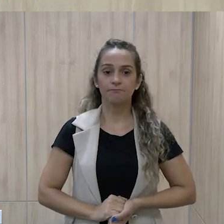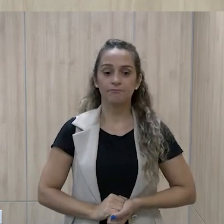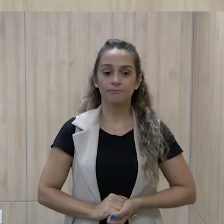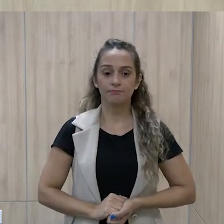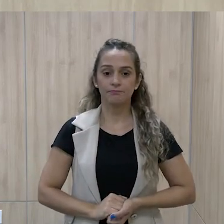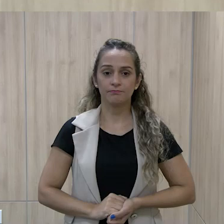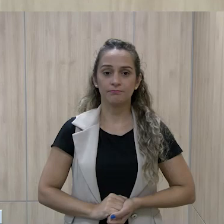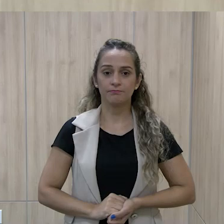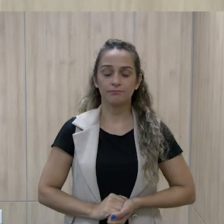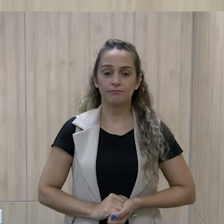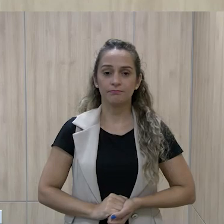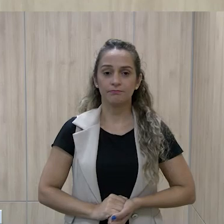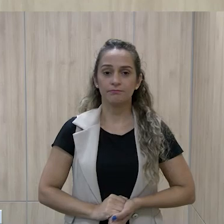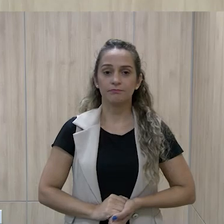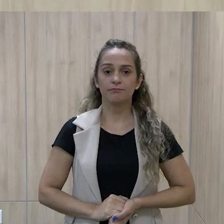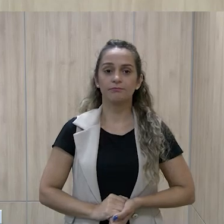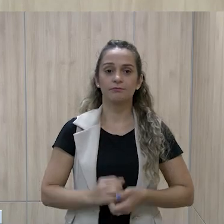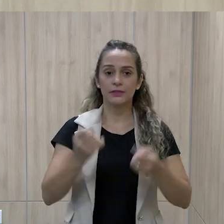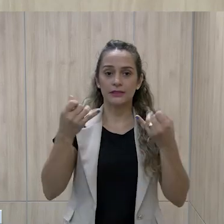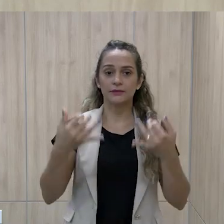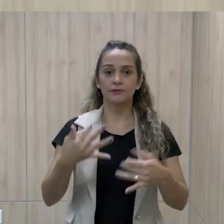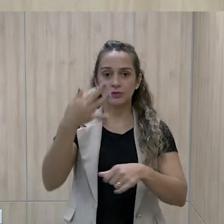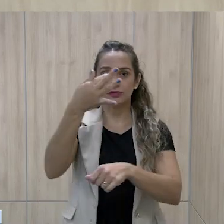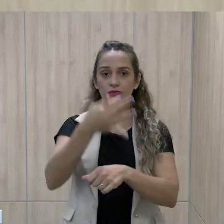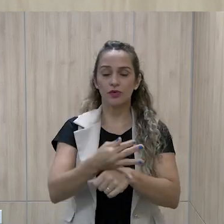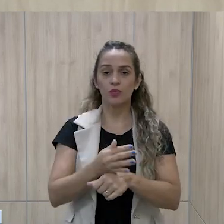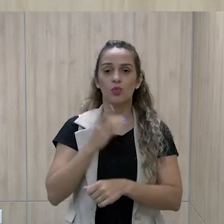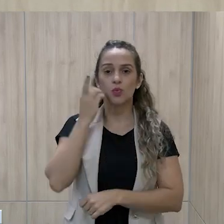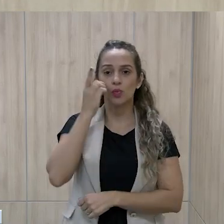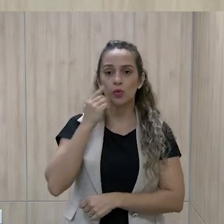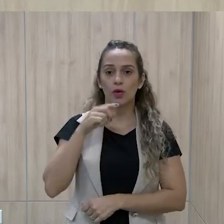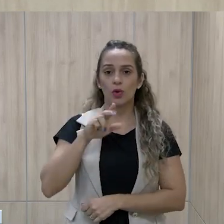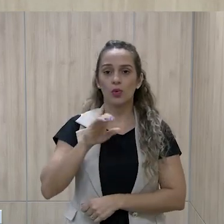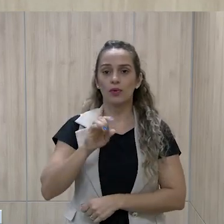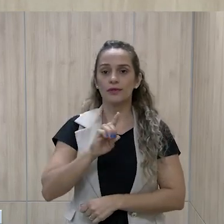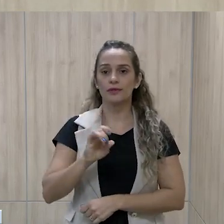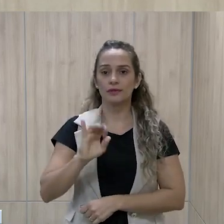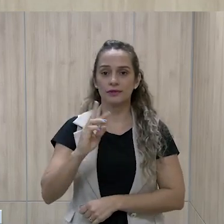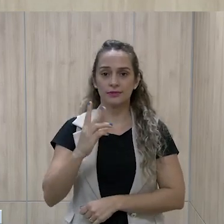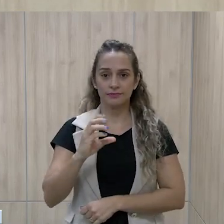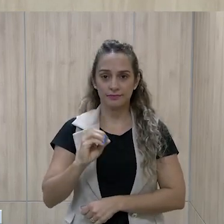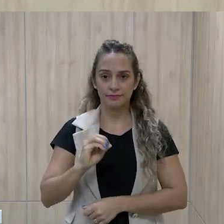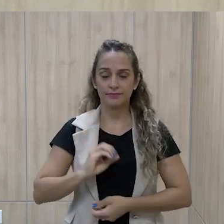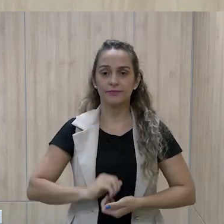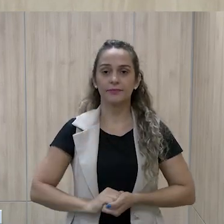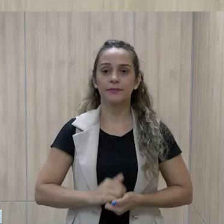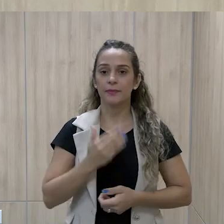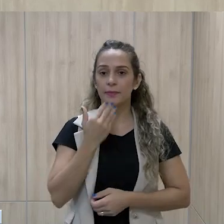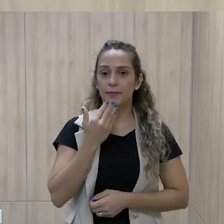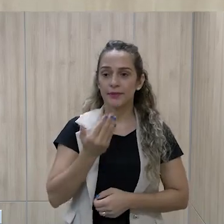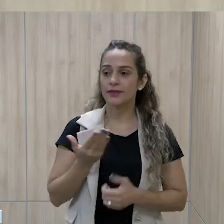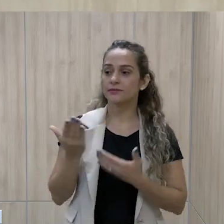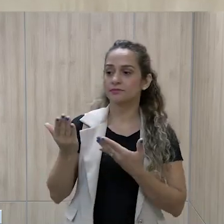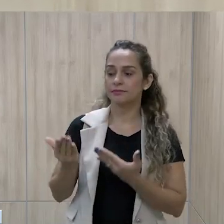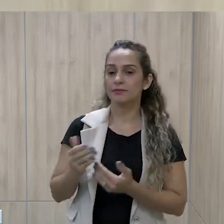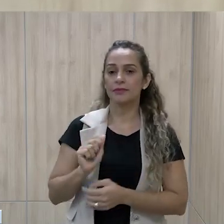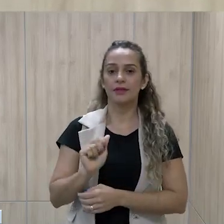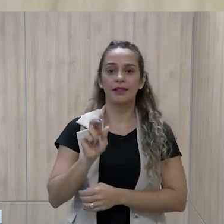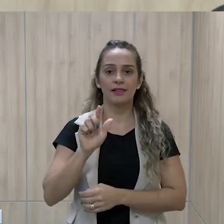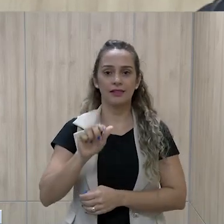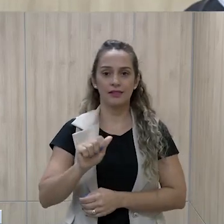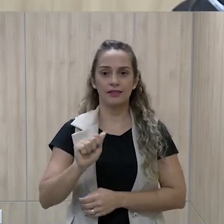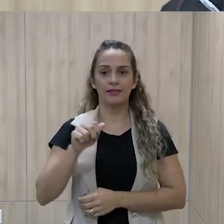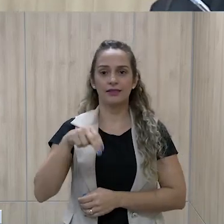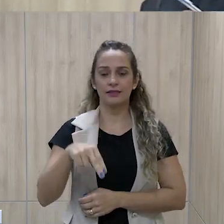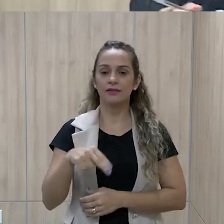registrando justificativa de ausência do deputado Luizinho goebel peço